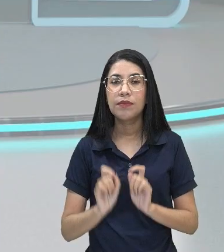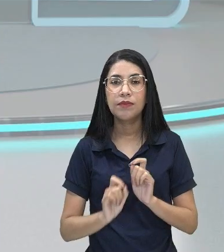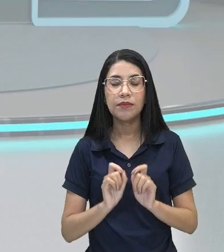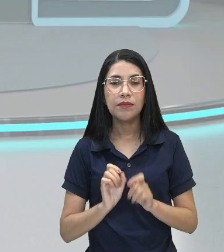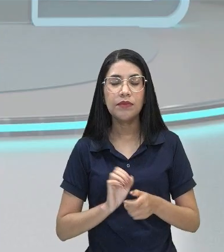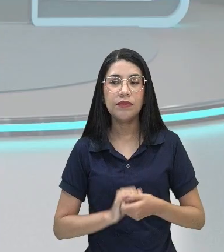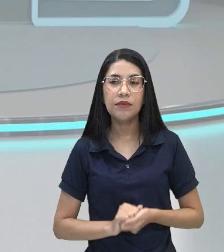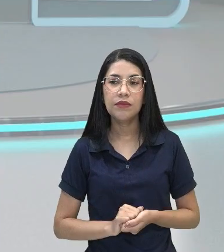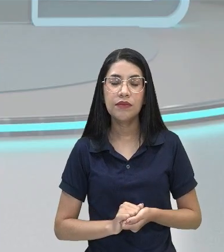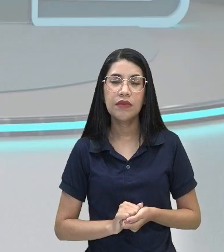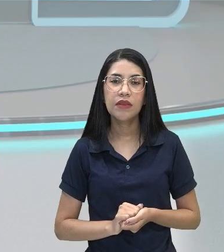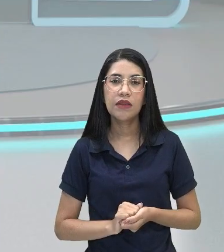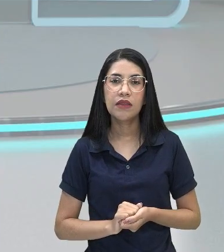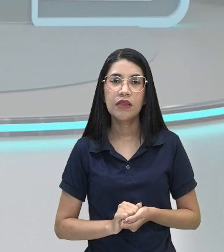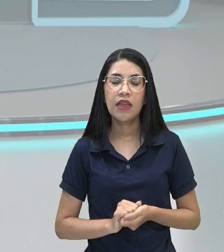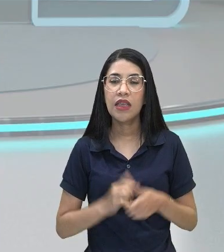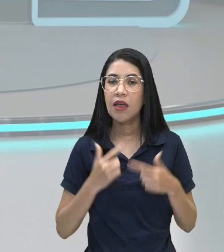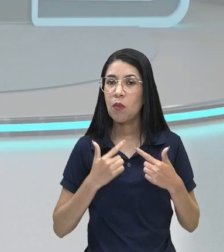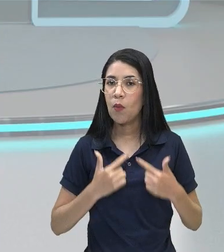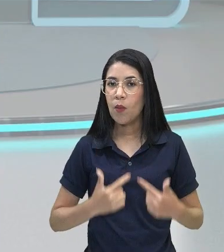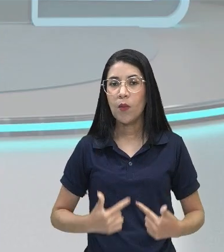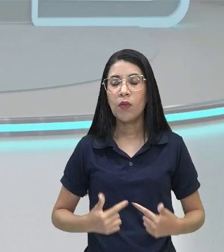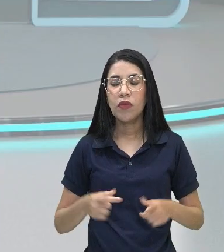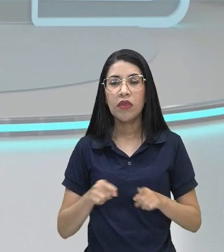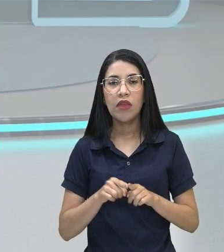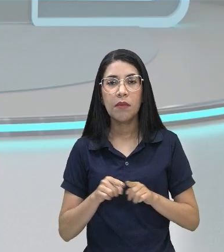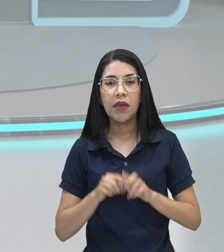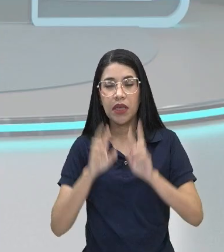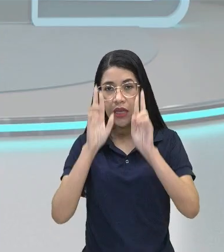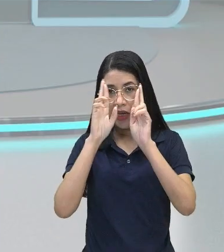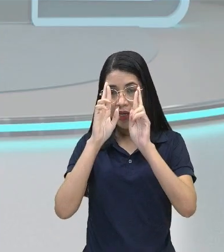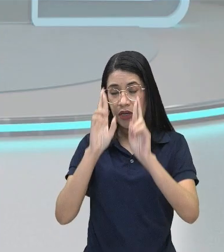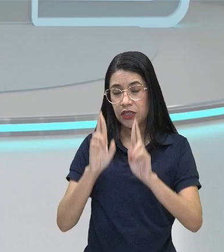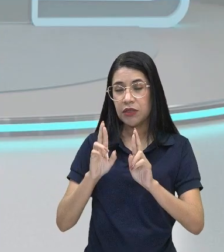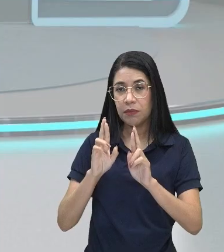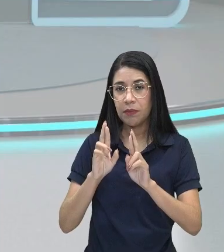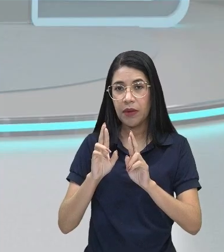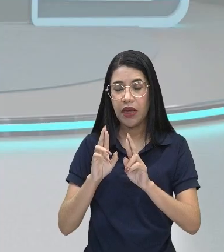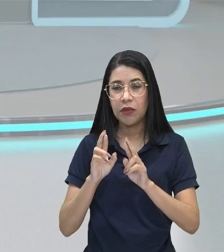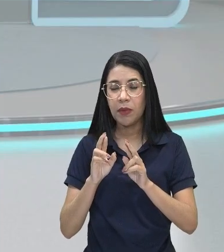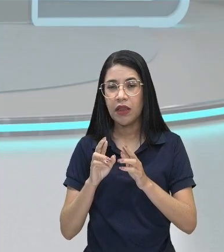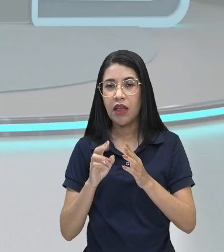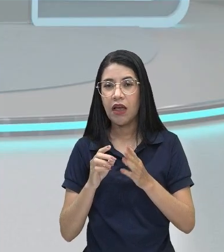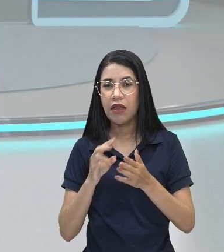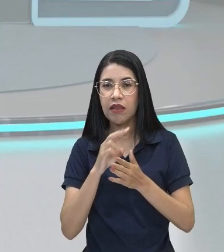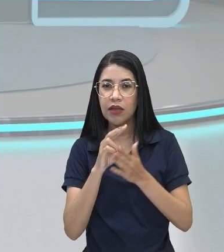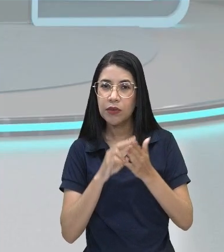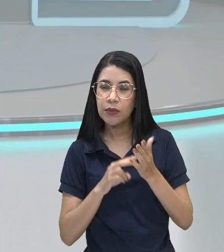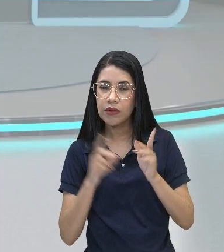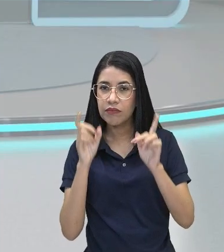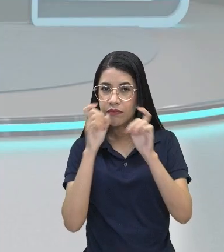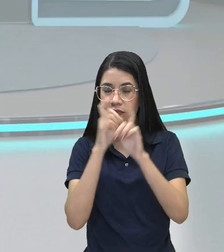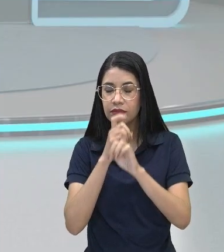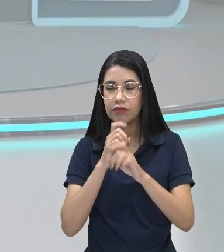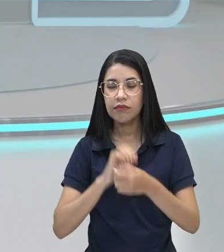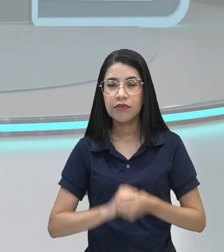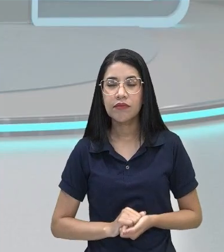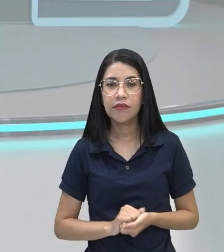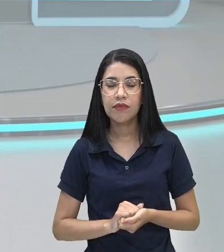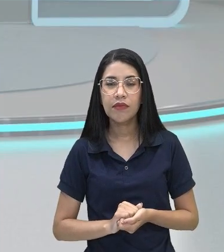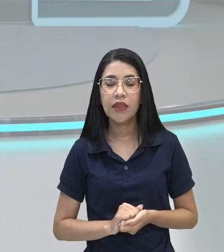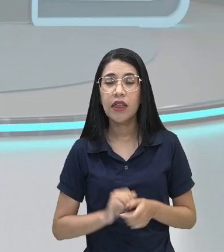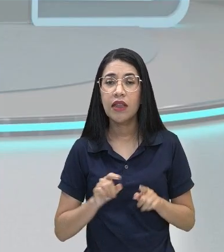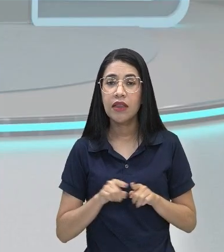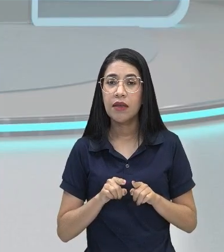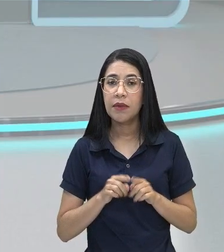quê? Imparcialidade e respeito à complexidade da leitura. E aqui nós